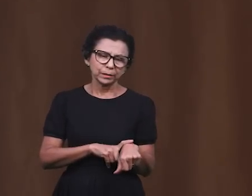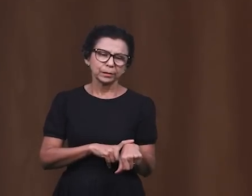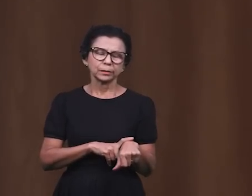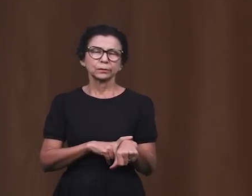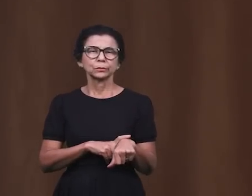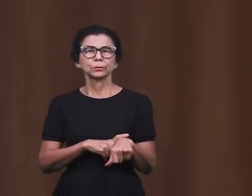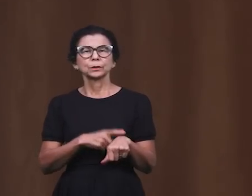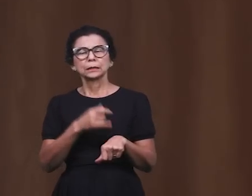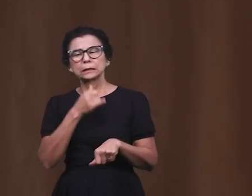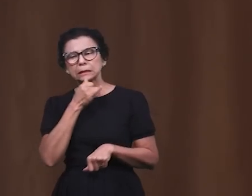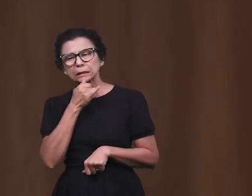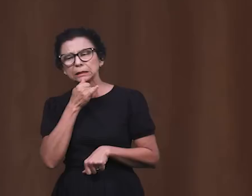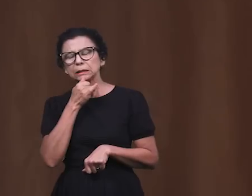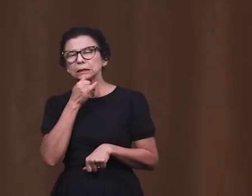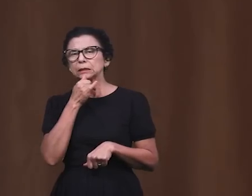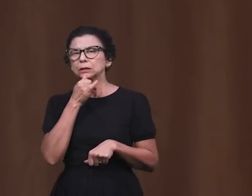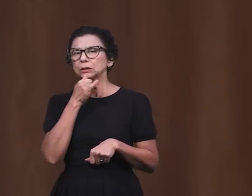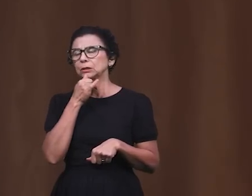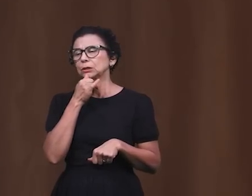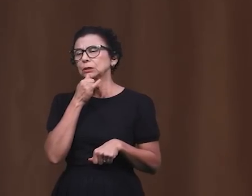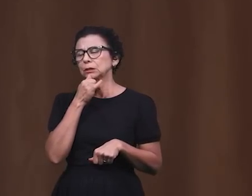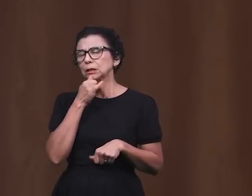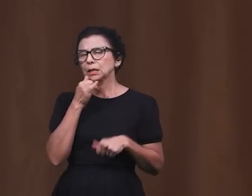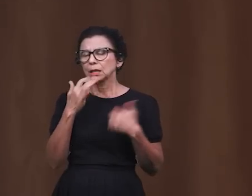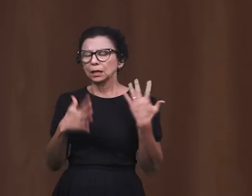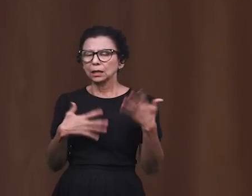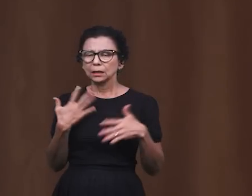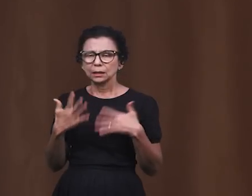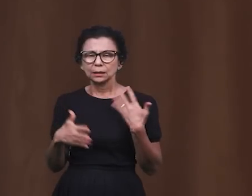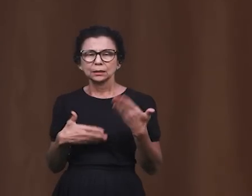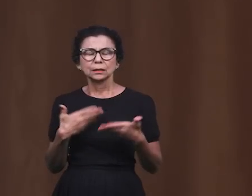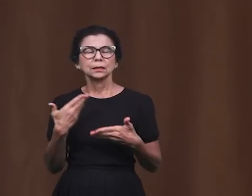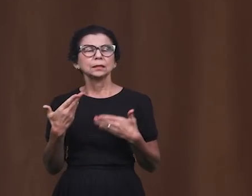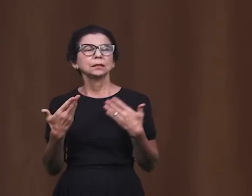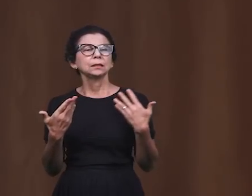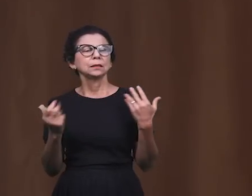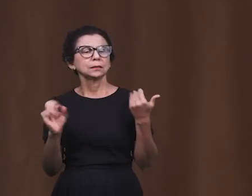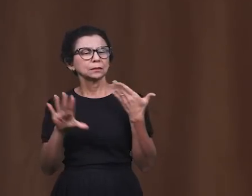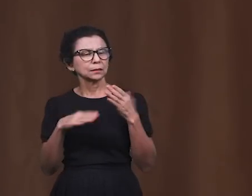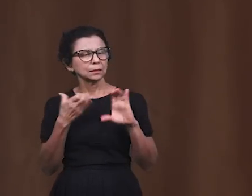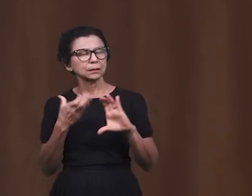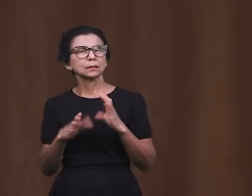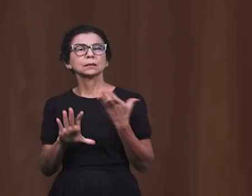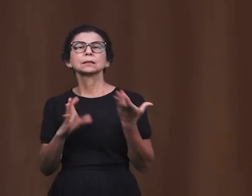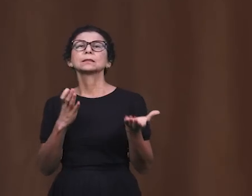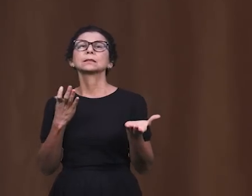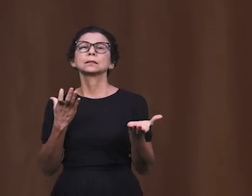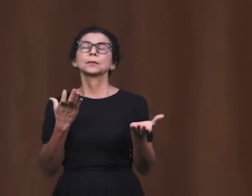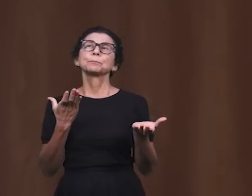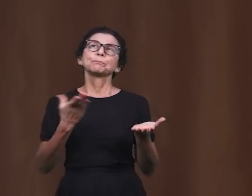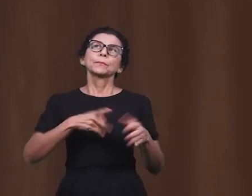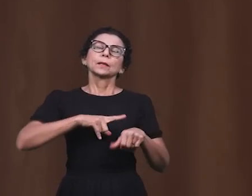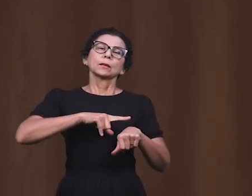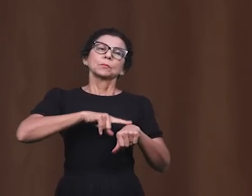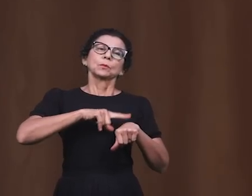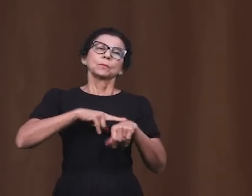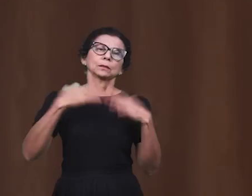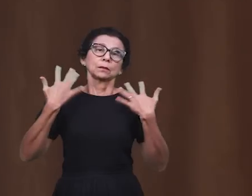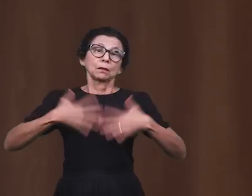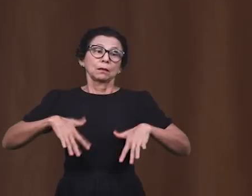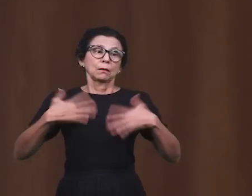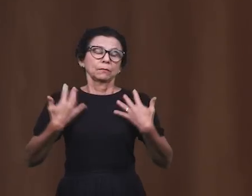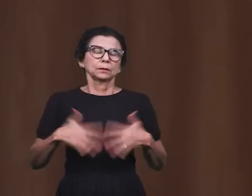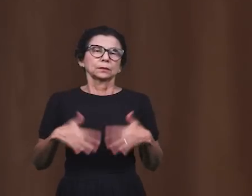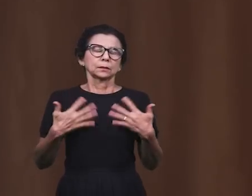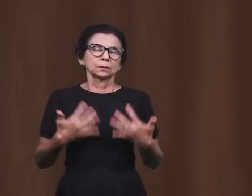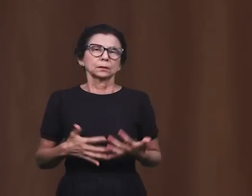vivendo. É um momento de alegria, você louva, de júbilo, né? Uma vitória que o Senhor te deu, você canta. Você está num momento de